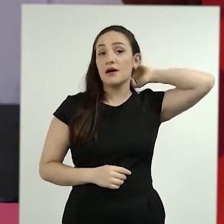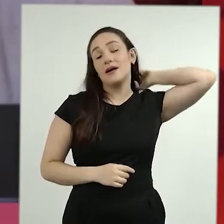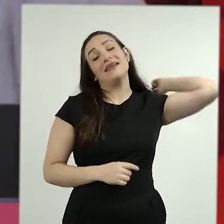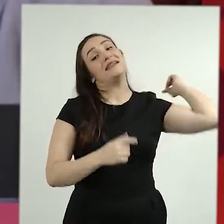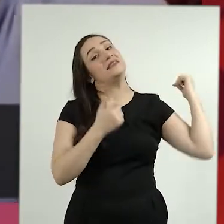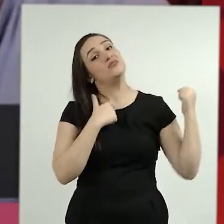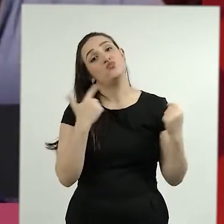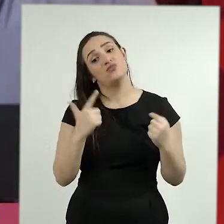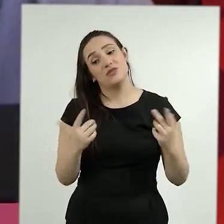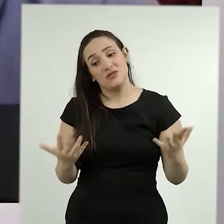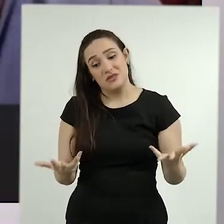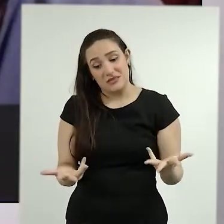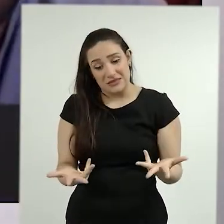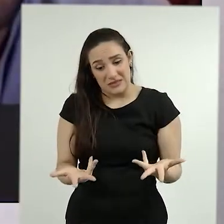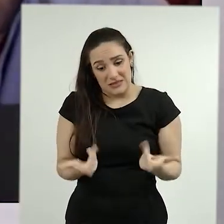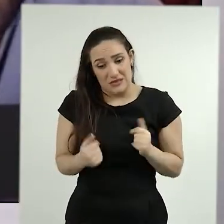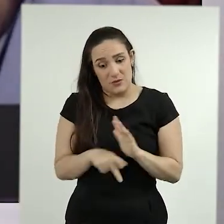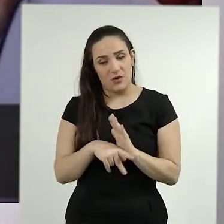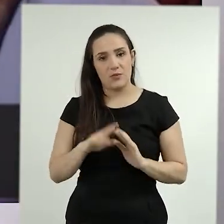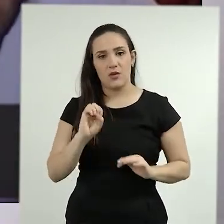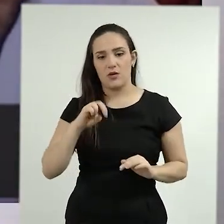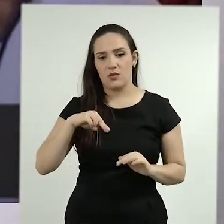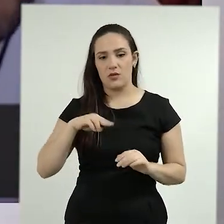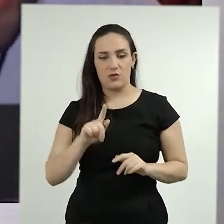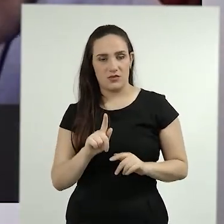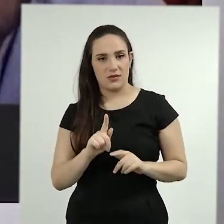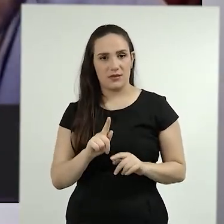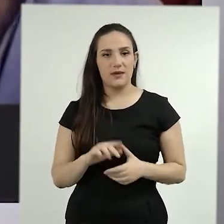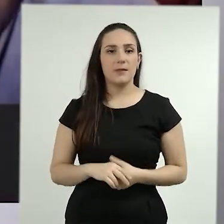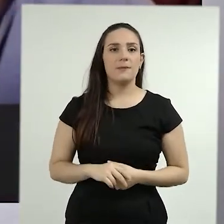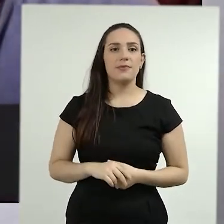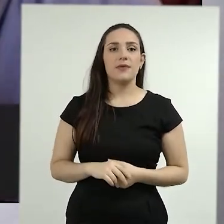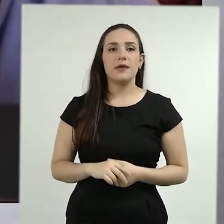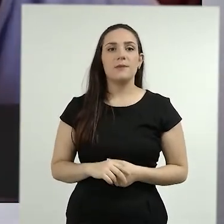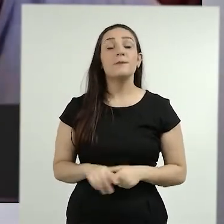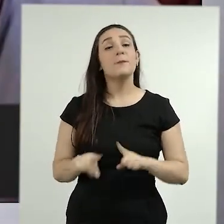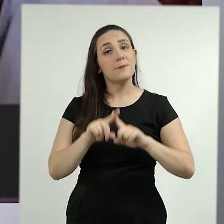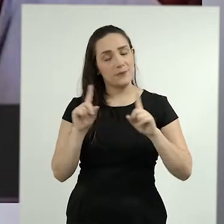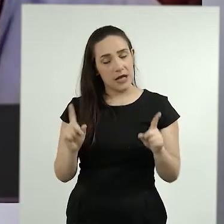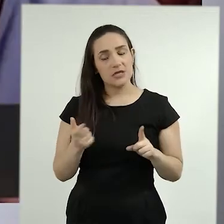sou especialista do assunto de ONGs, mas eu trabalho há mais de 10 anos